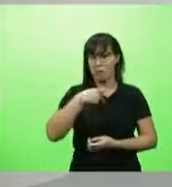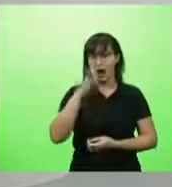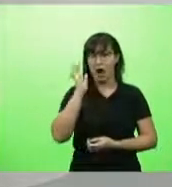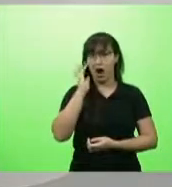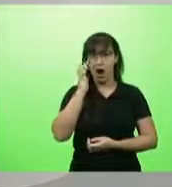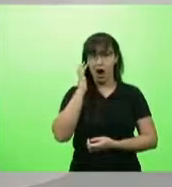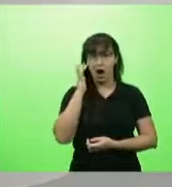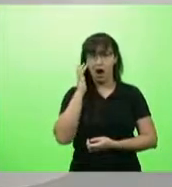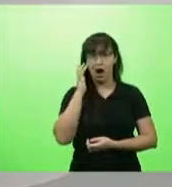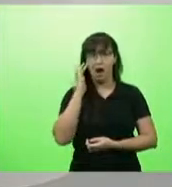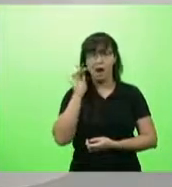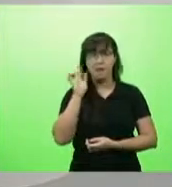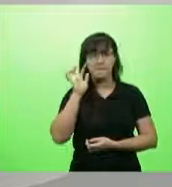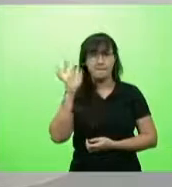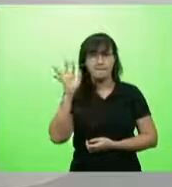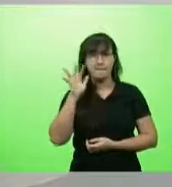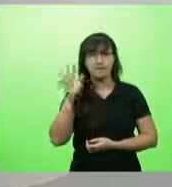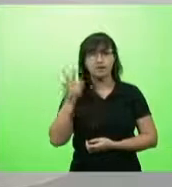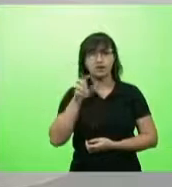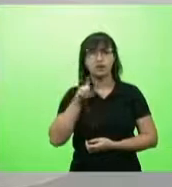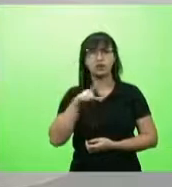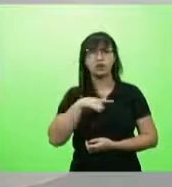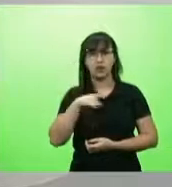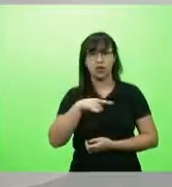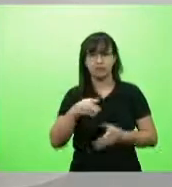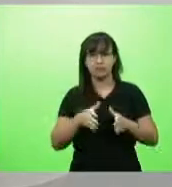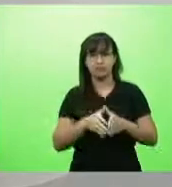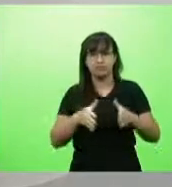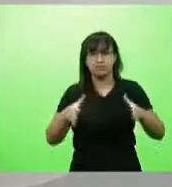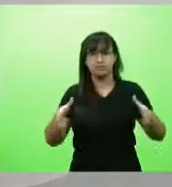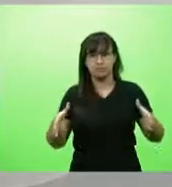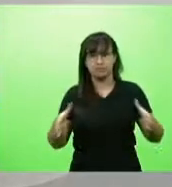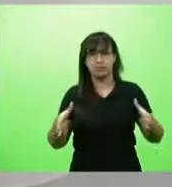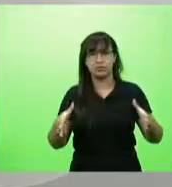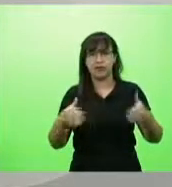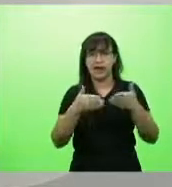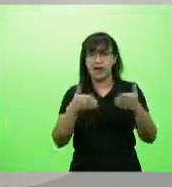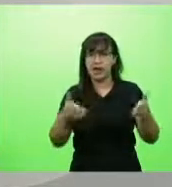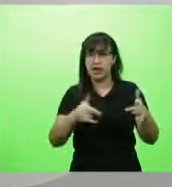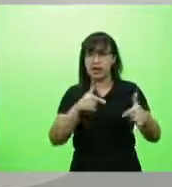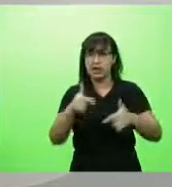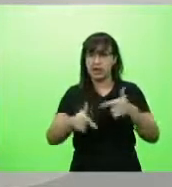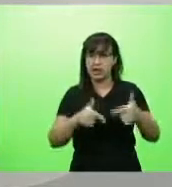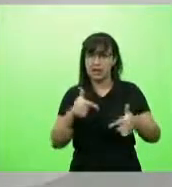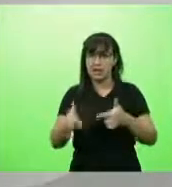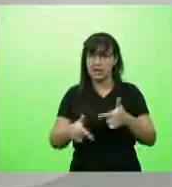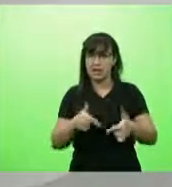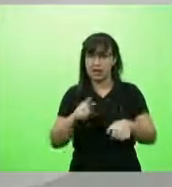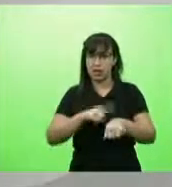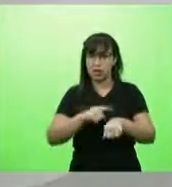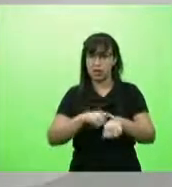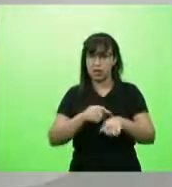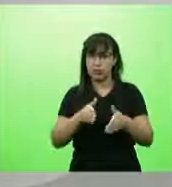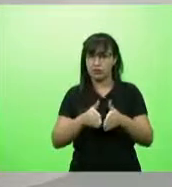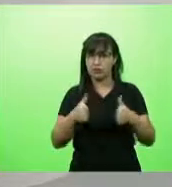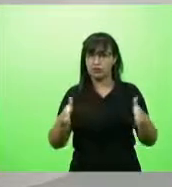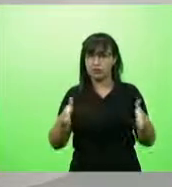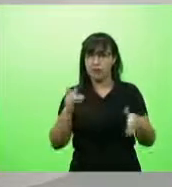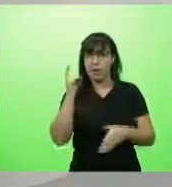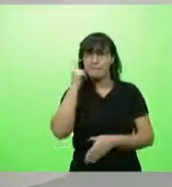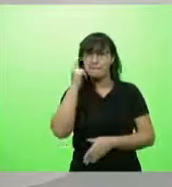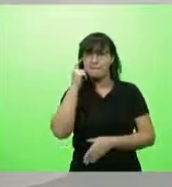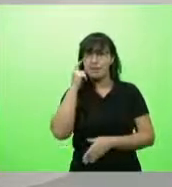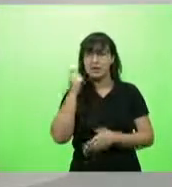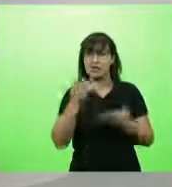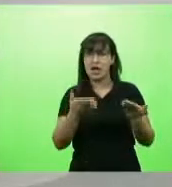eu penso que, sim, nós temos que ampliar o horário dos serviços. Pensar que as casas